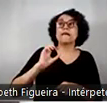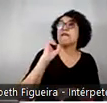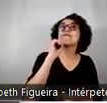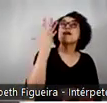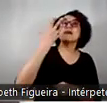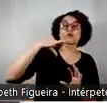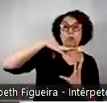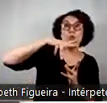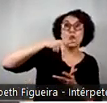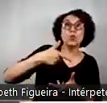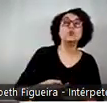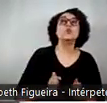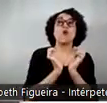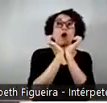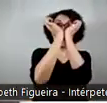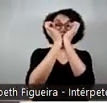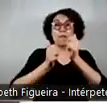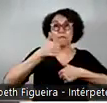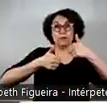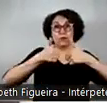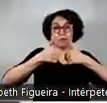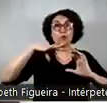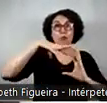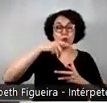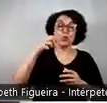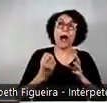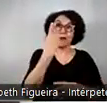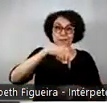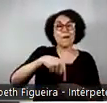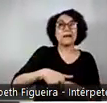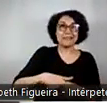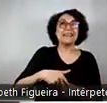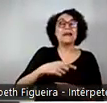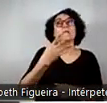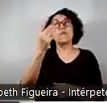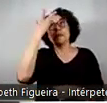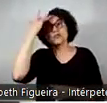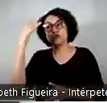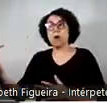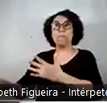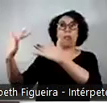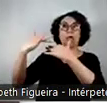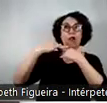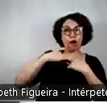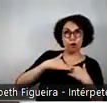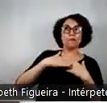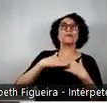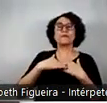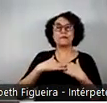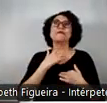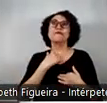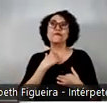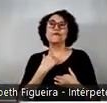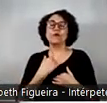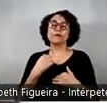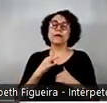Olimpíadas. Então a gente tinha, né, uma atração, né, para as pessoas estarem migrando para o país,